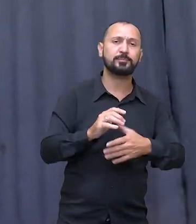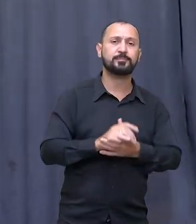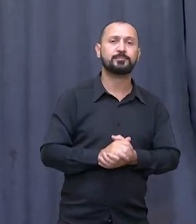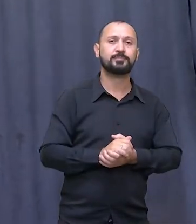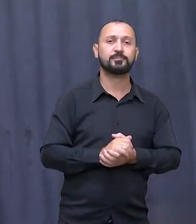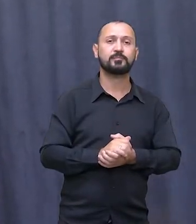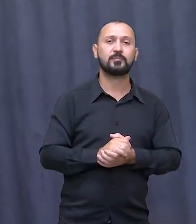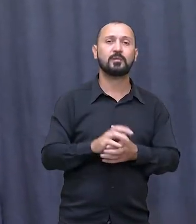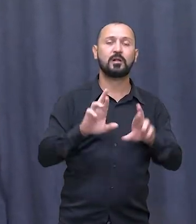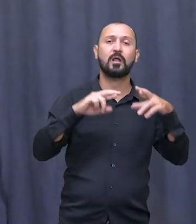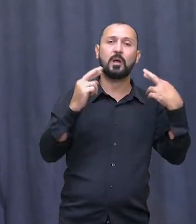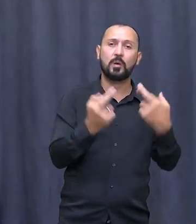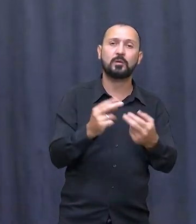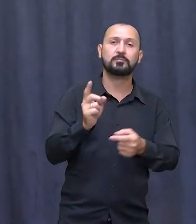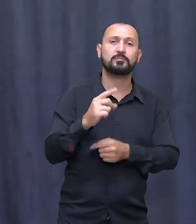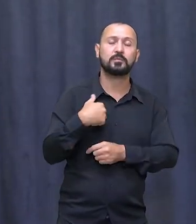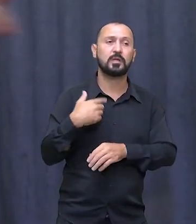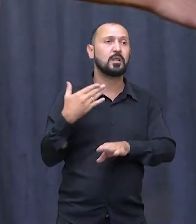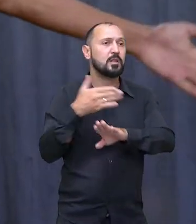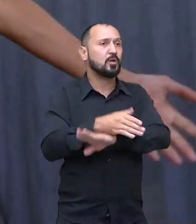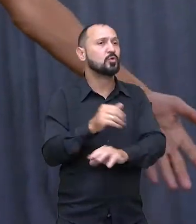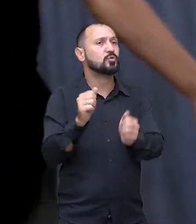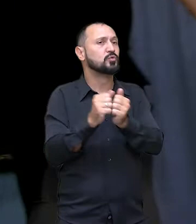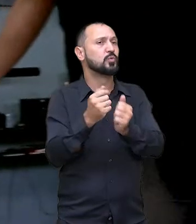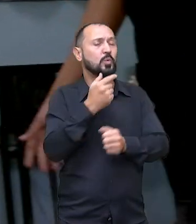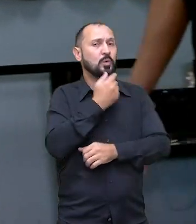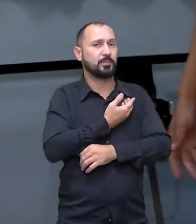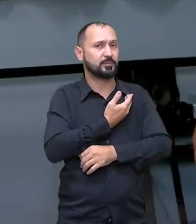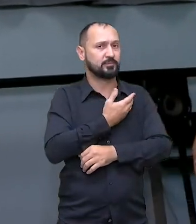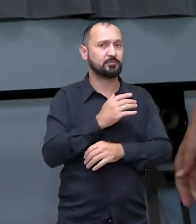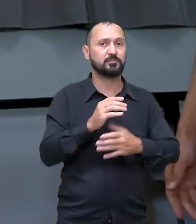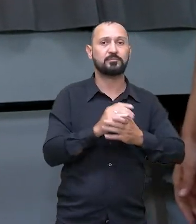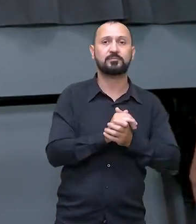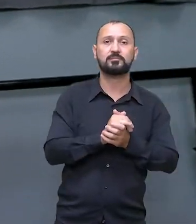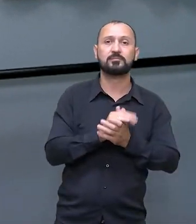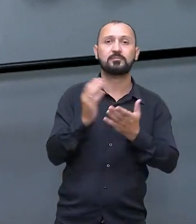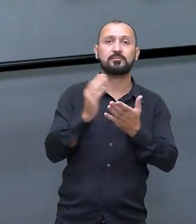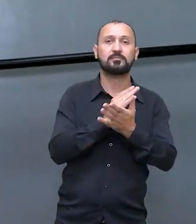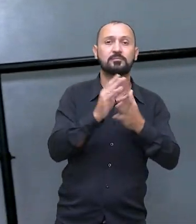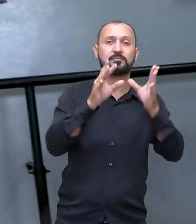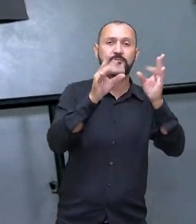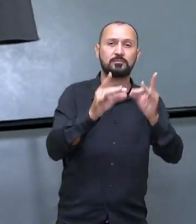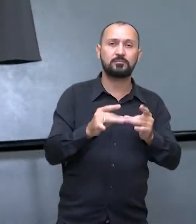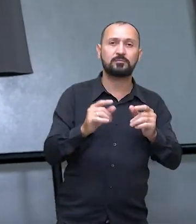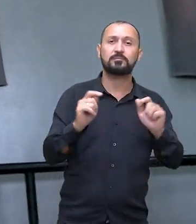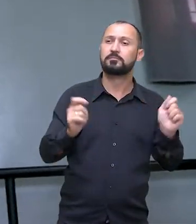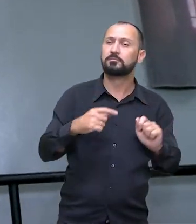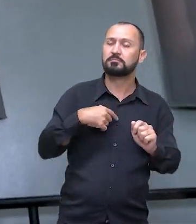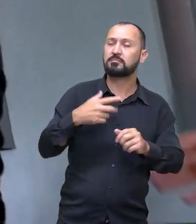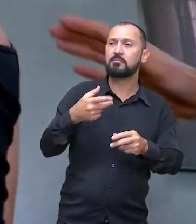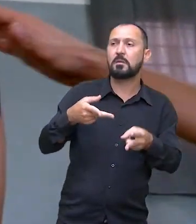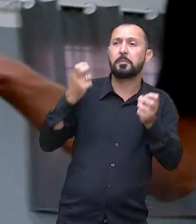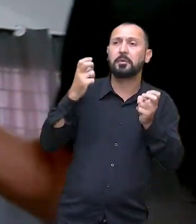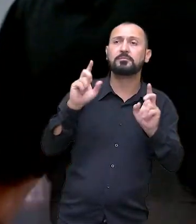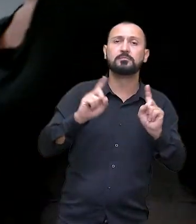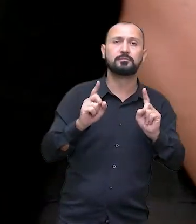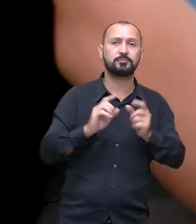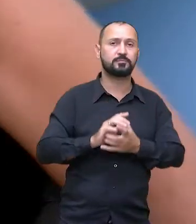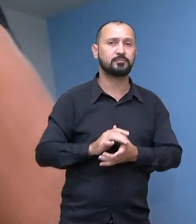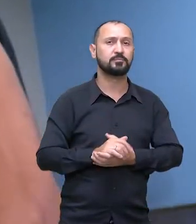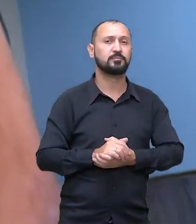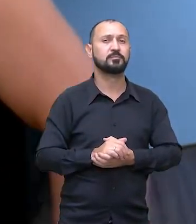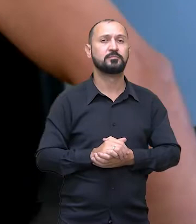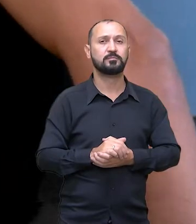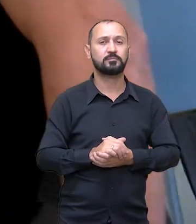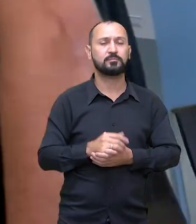dia, naquela reunião, por exemplo, que ele ia estar com os amigos dele. Então, assim, são pequenas coisas que você passa que você nem percebe, que